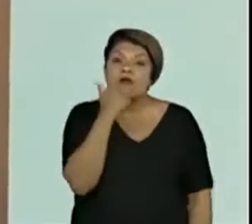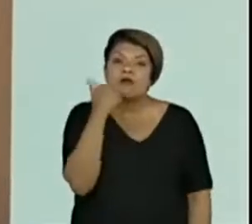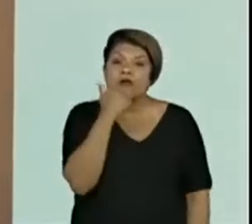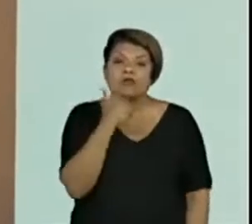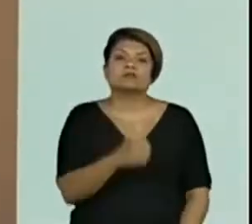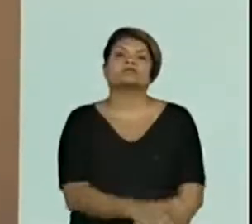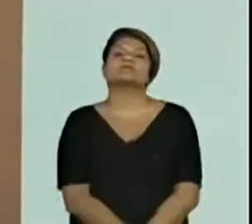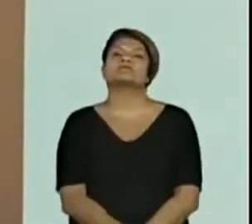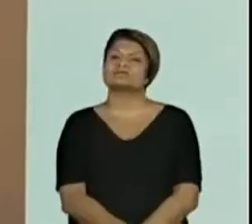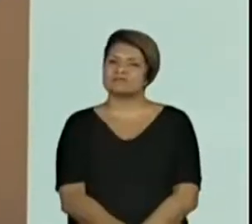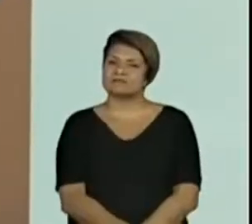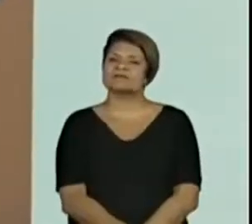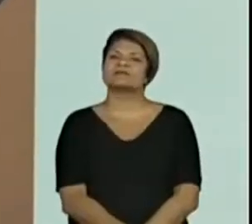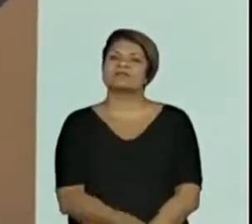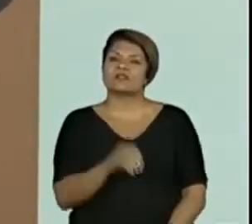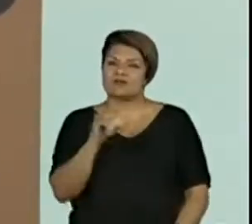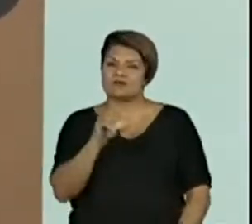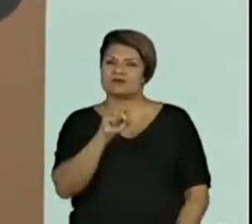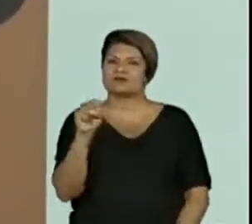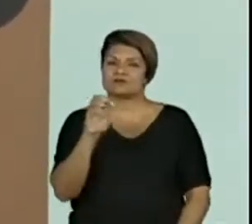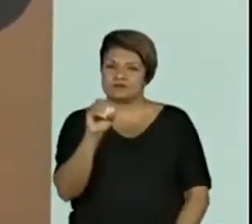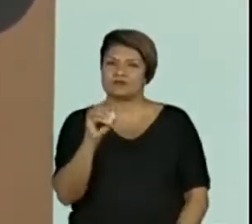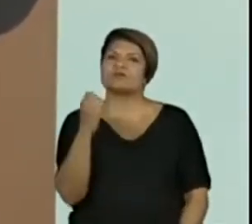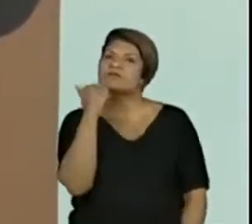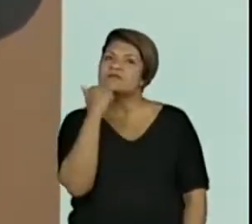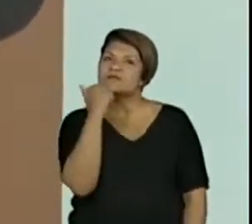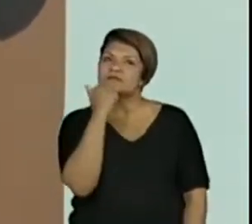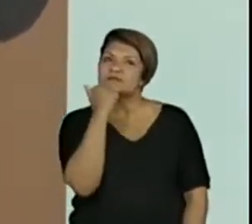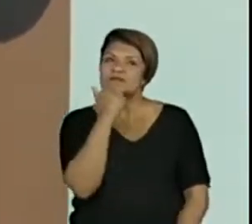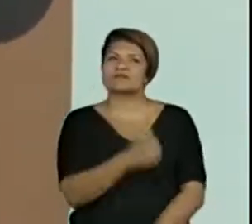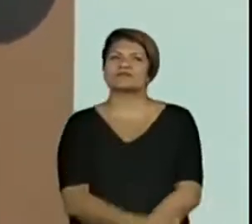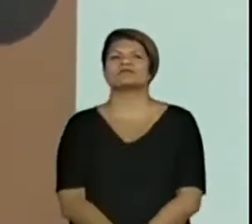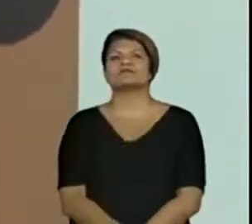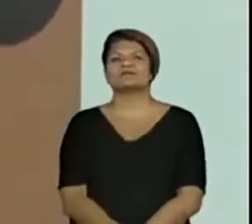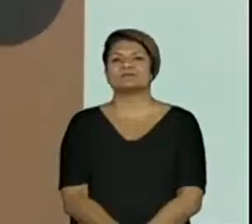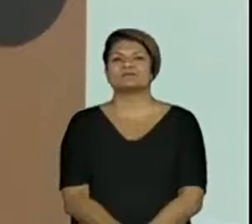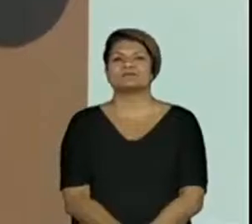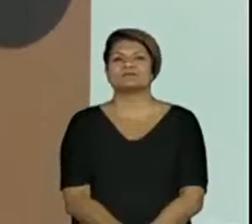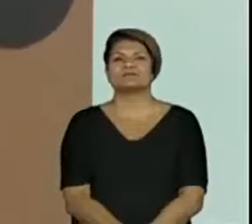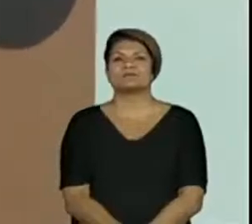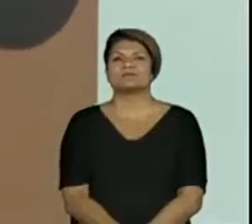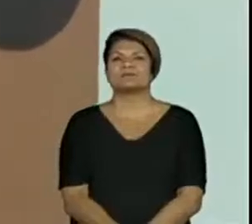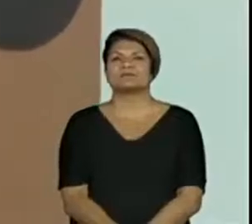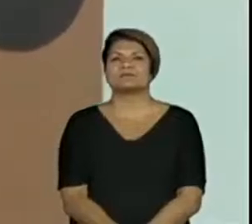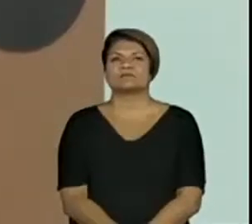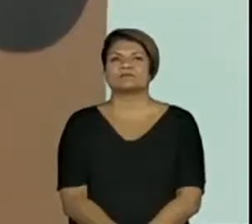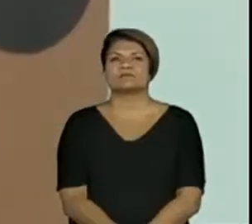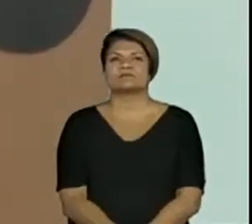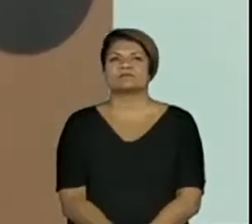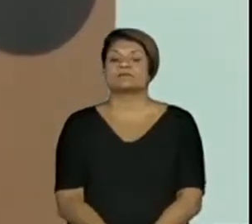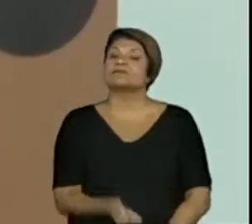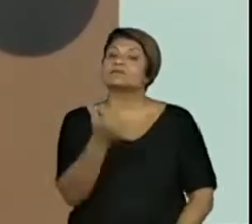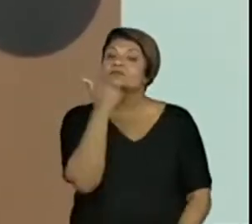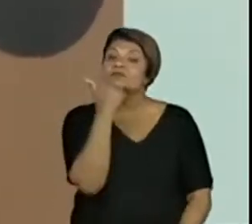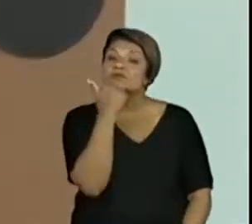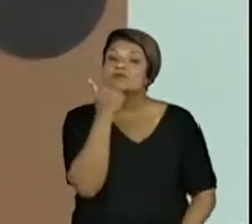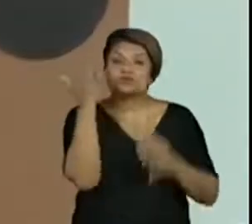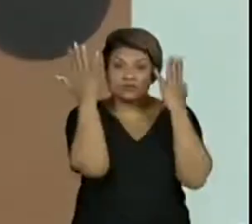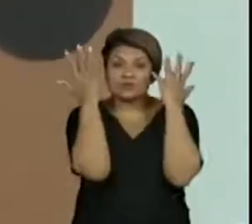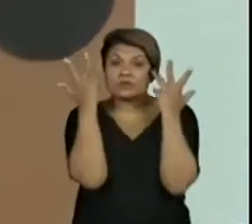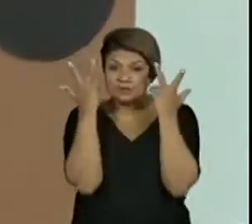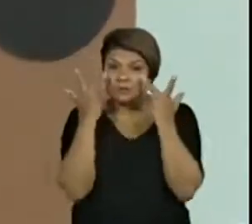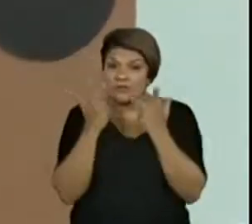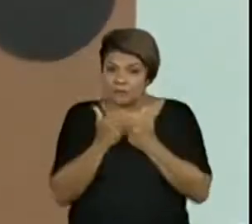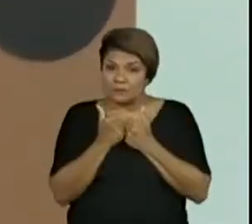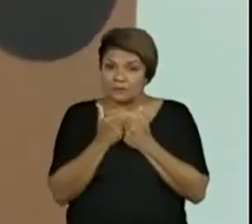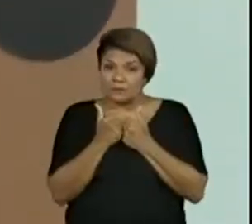Isso, obrigado, Pro Rosana. É um osso. É um osso de um animal,